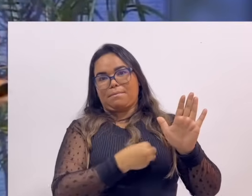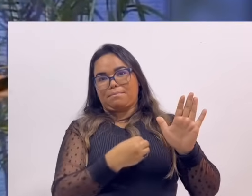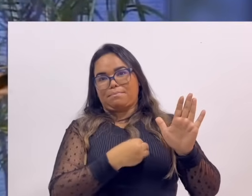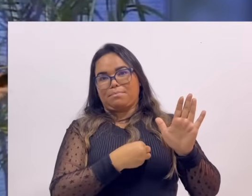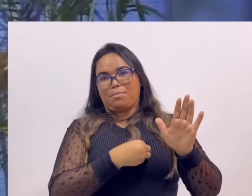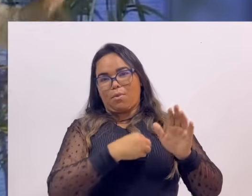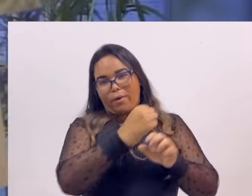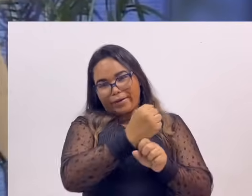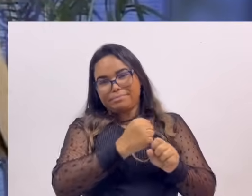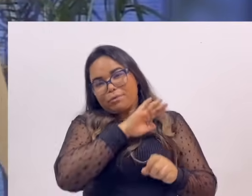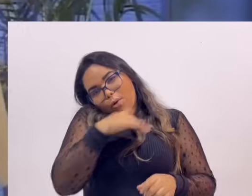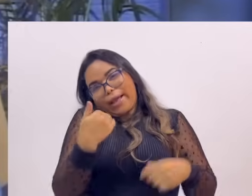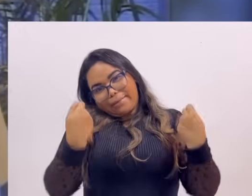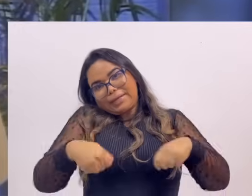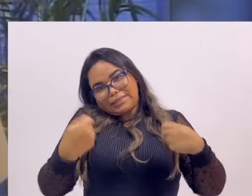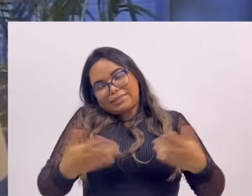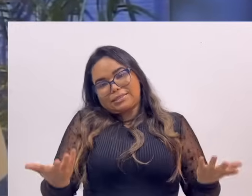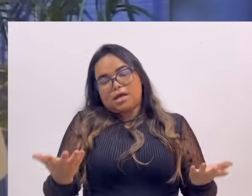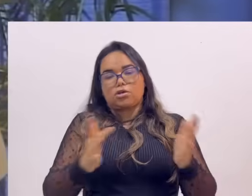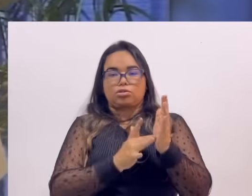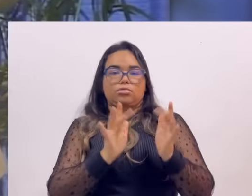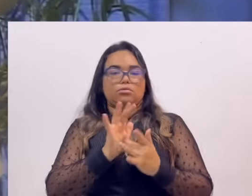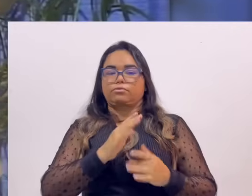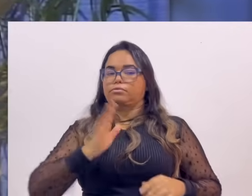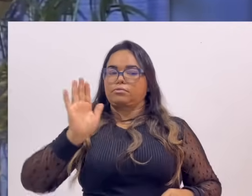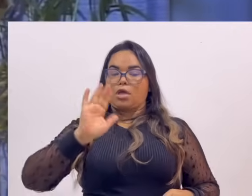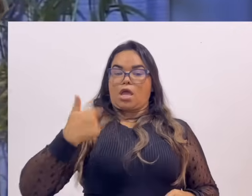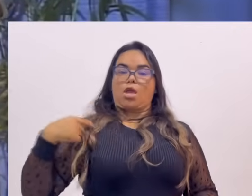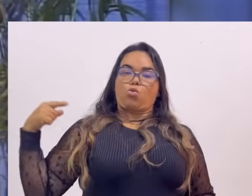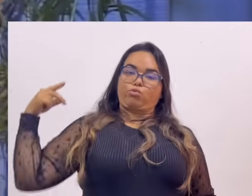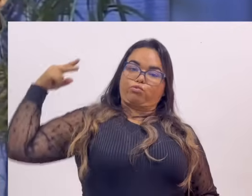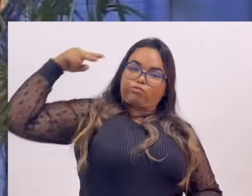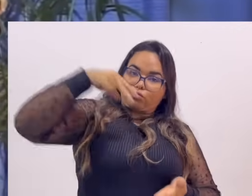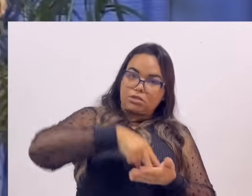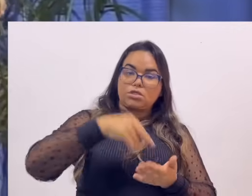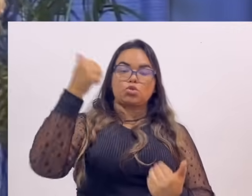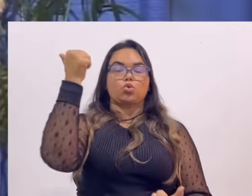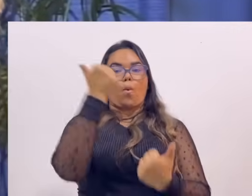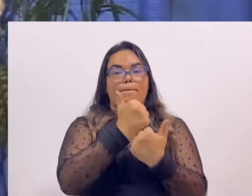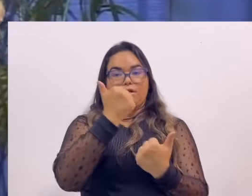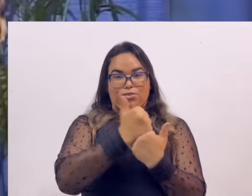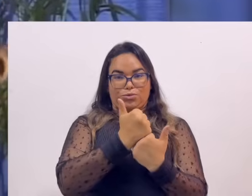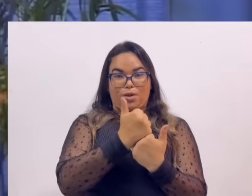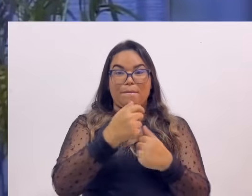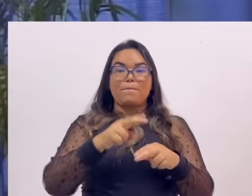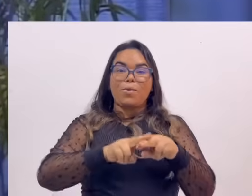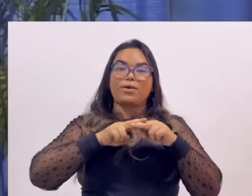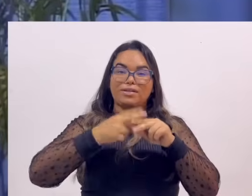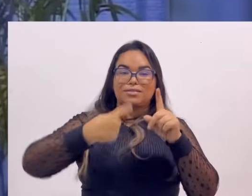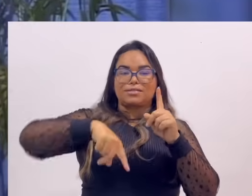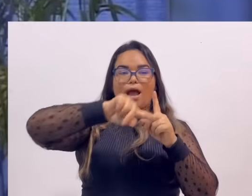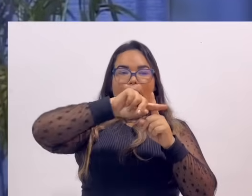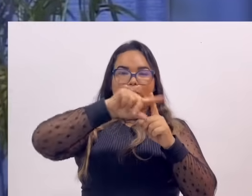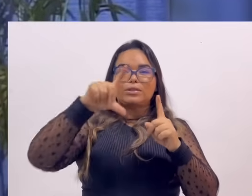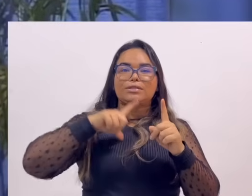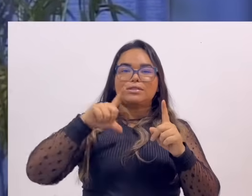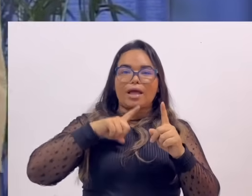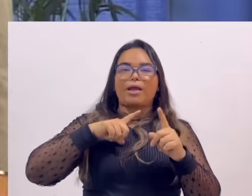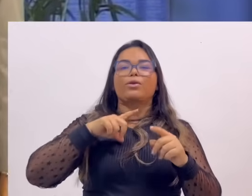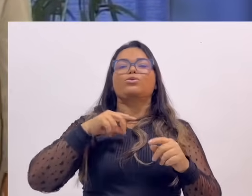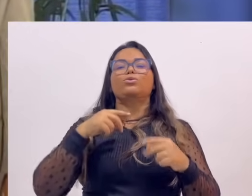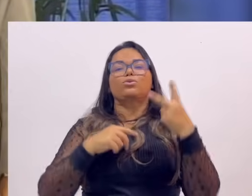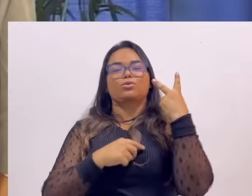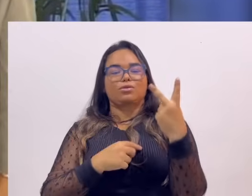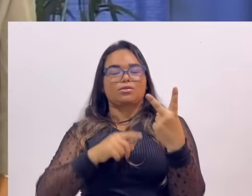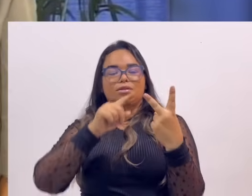Mas ele veio para fazer justiça e pagar o preço. Portanto, na cruz, a justiça e a misericórdia se encontraram. Incrível!